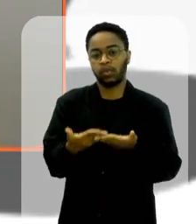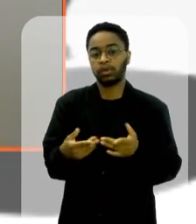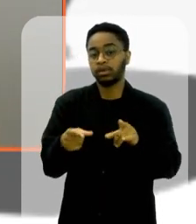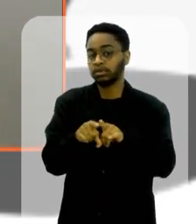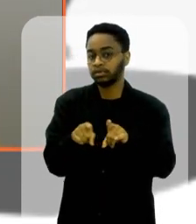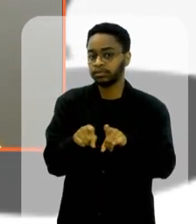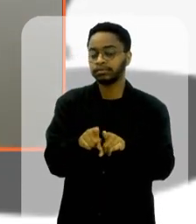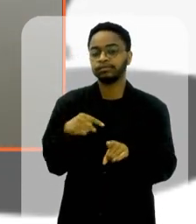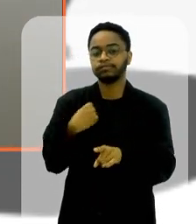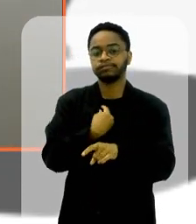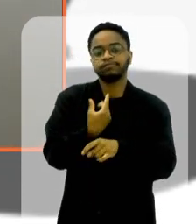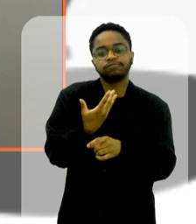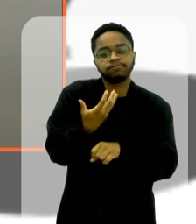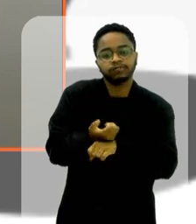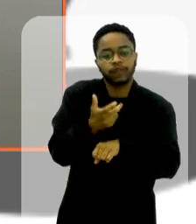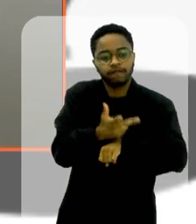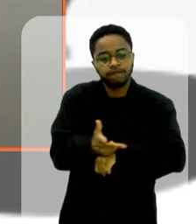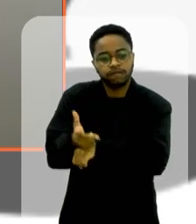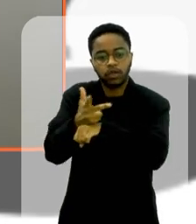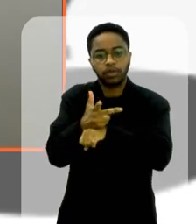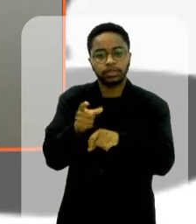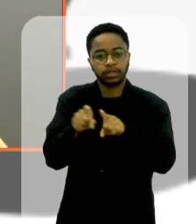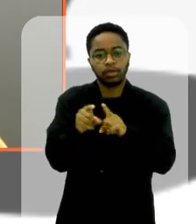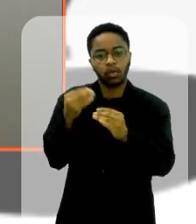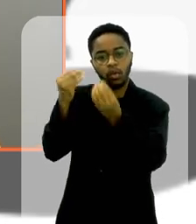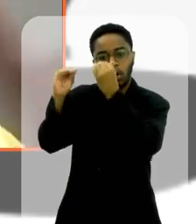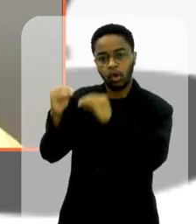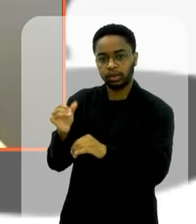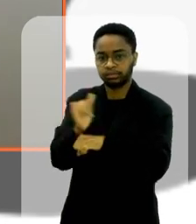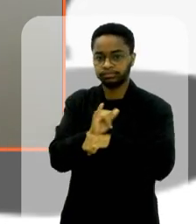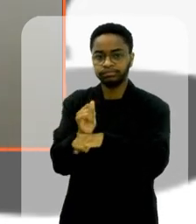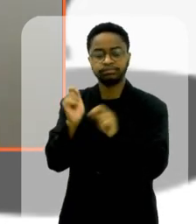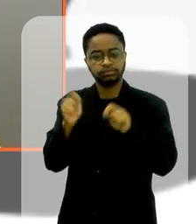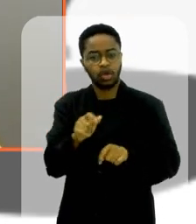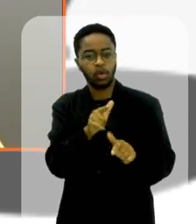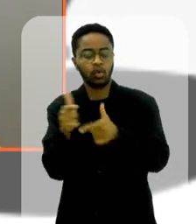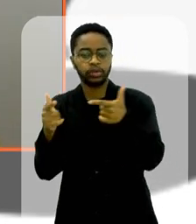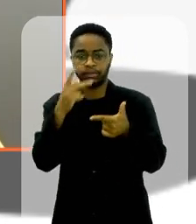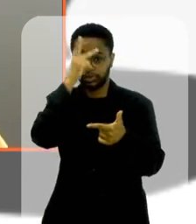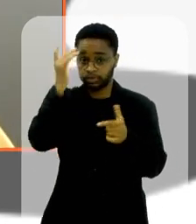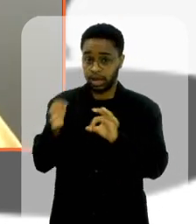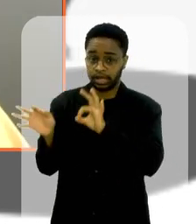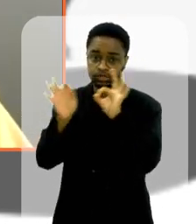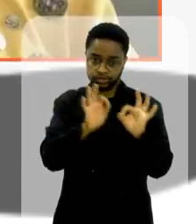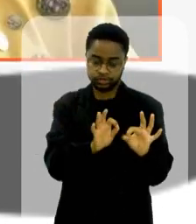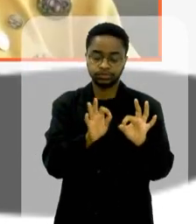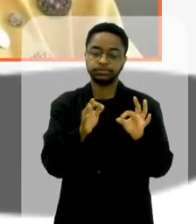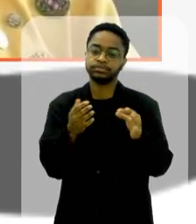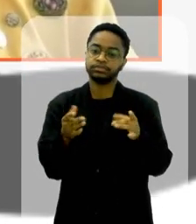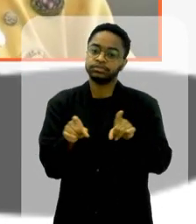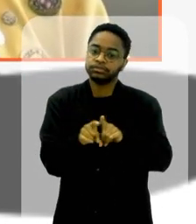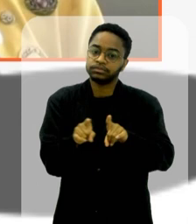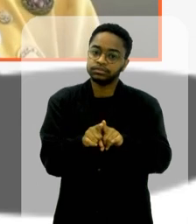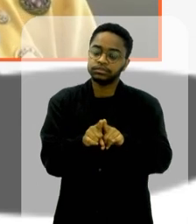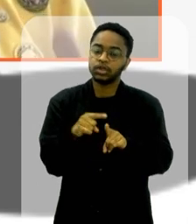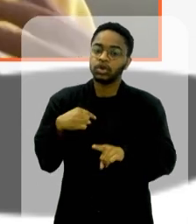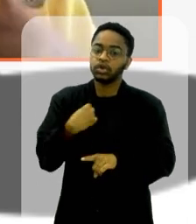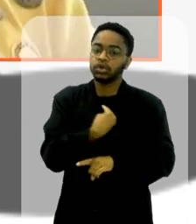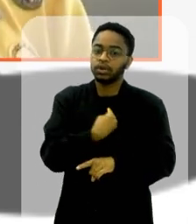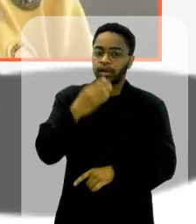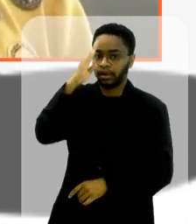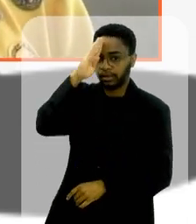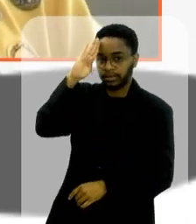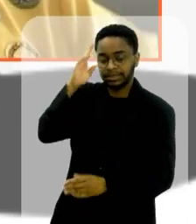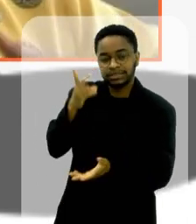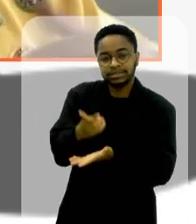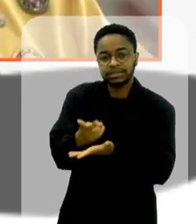e com isso a gente grava e coloca no YouTube também, para que outras pessoas possam apreciar e tudo mais. De qualquer forma, a